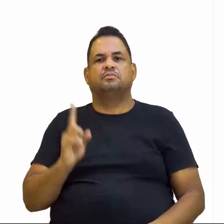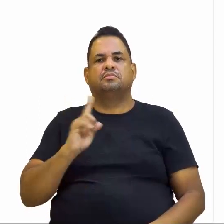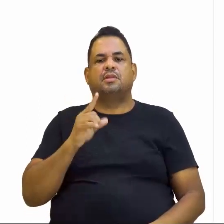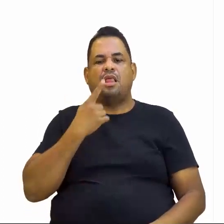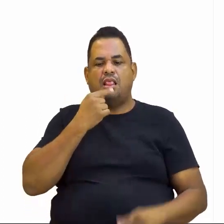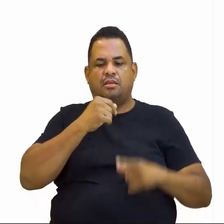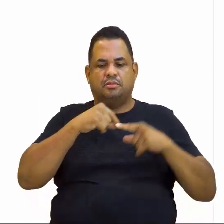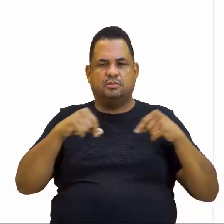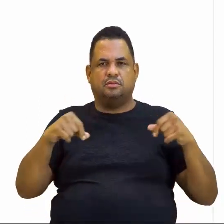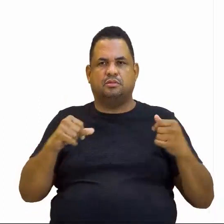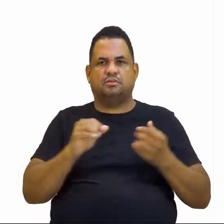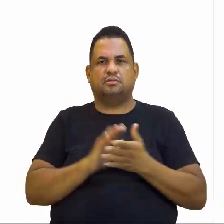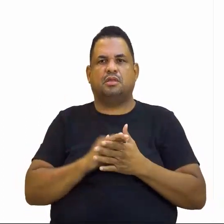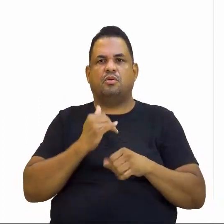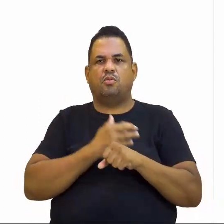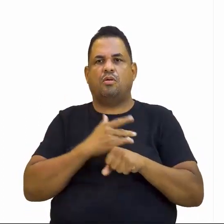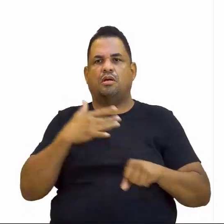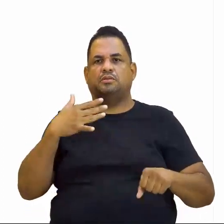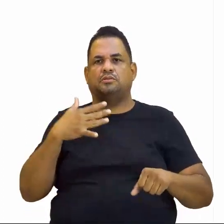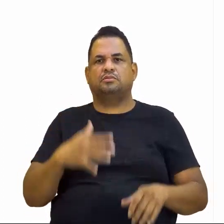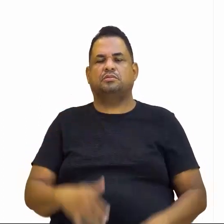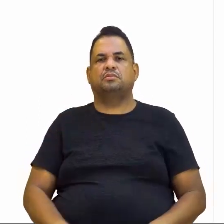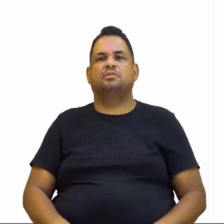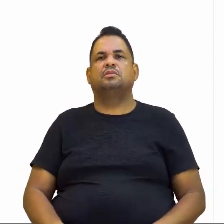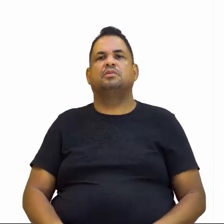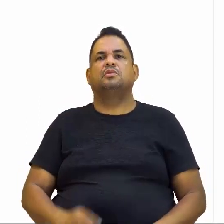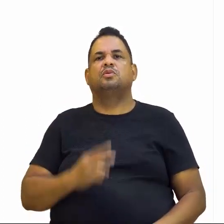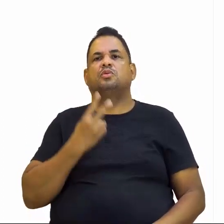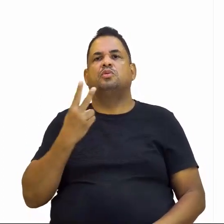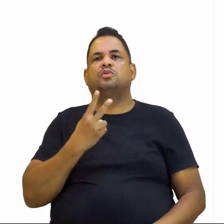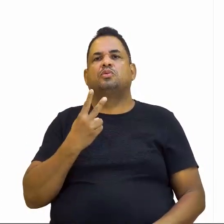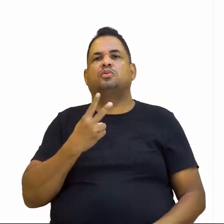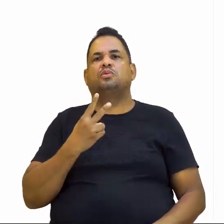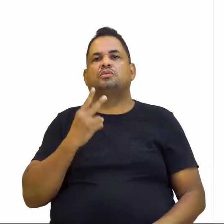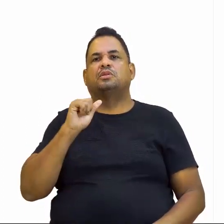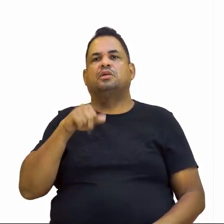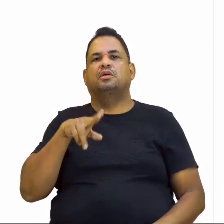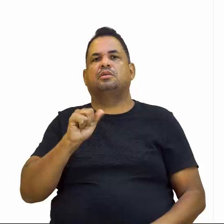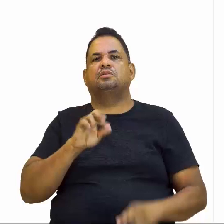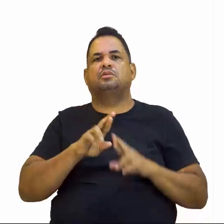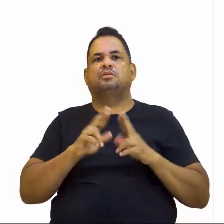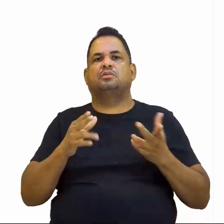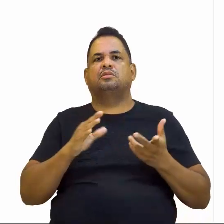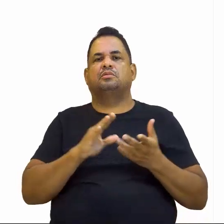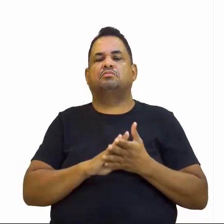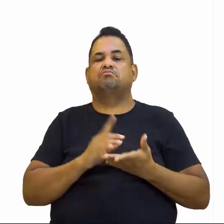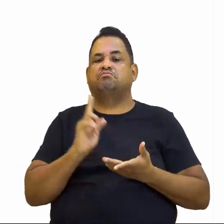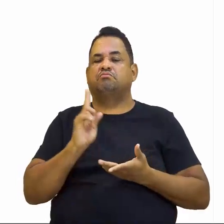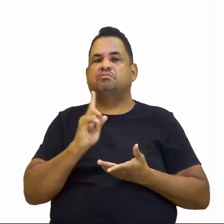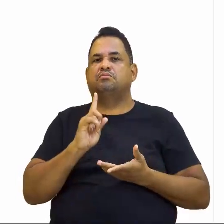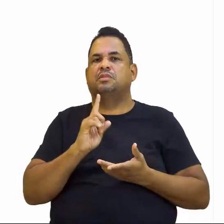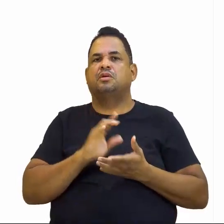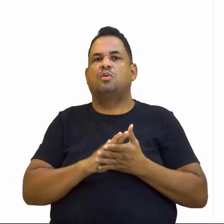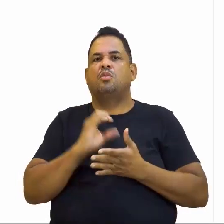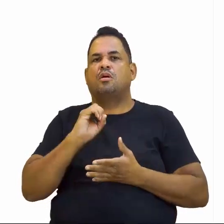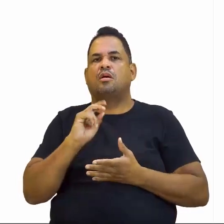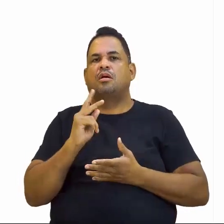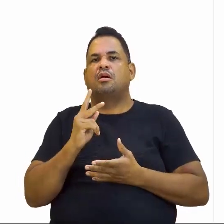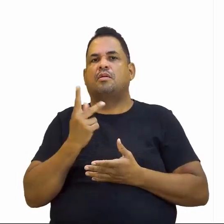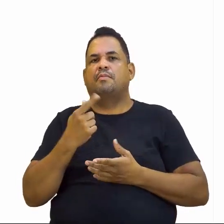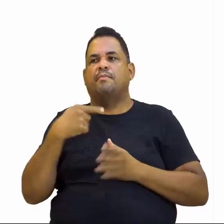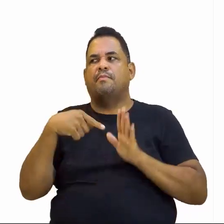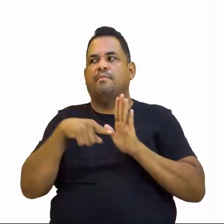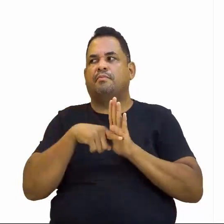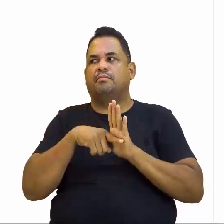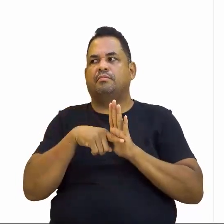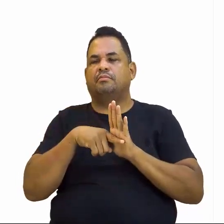seria o quê? Um ácido. Ou dois ânions diferentes, exceto o OH-. Então